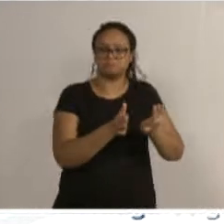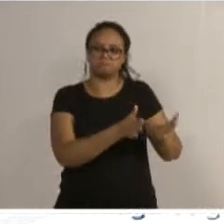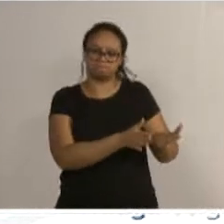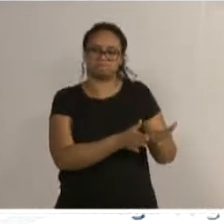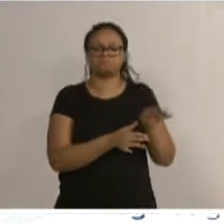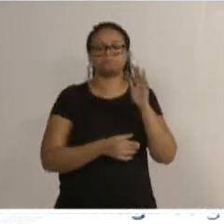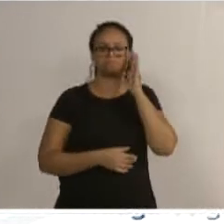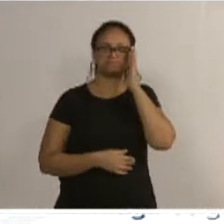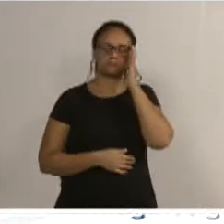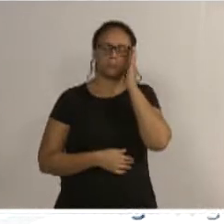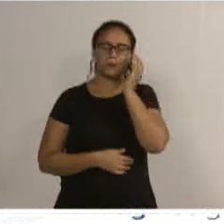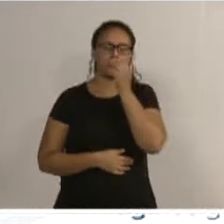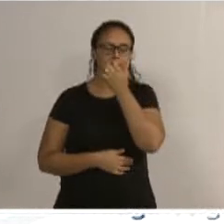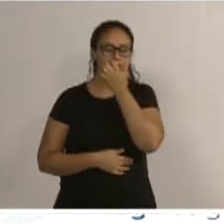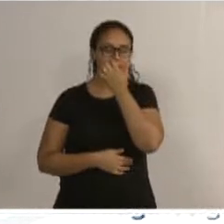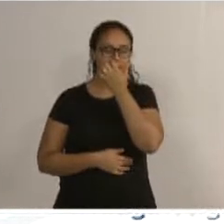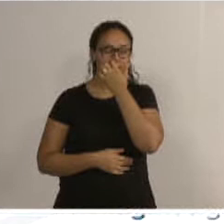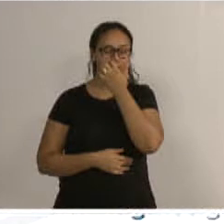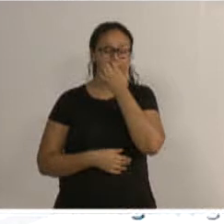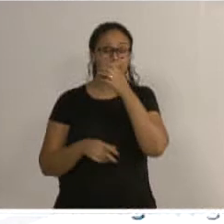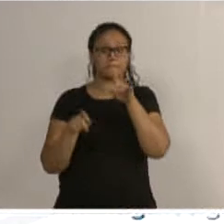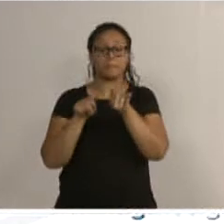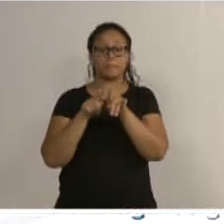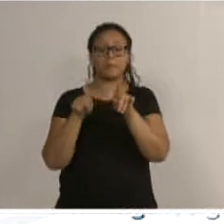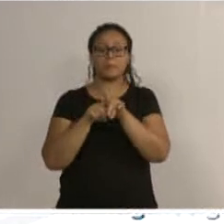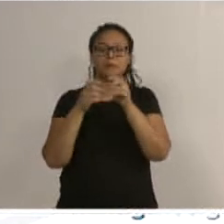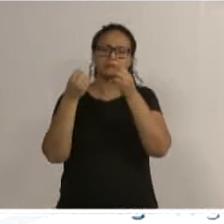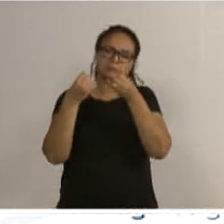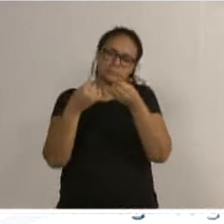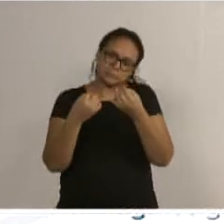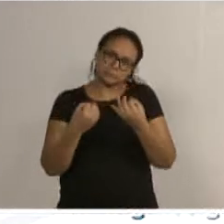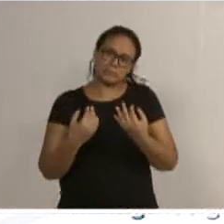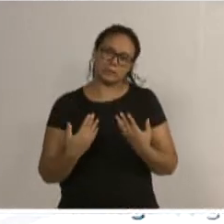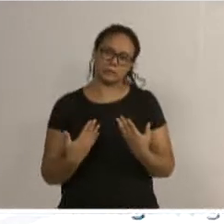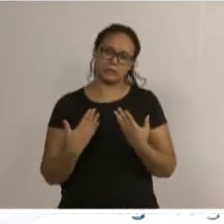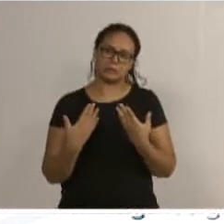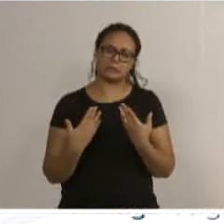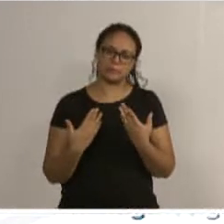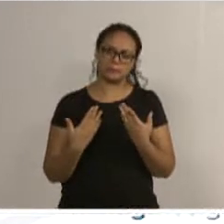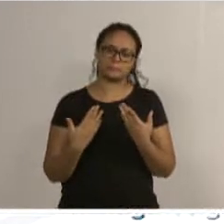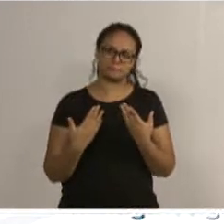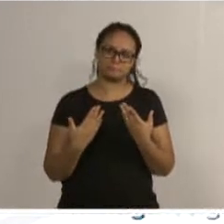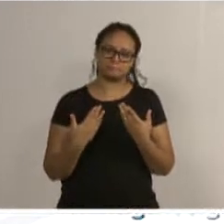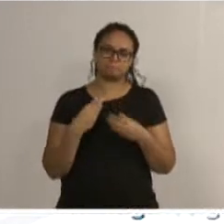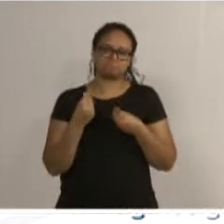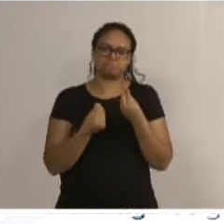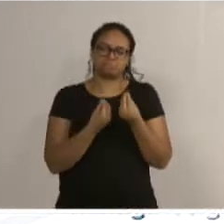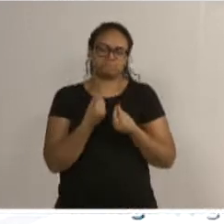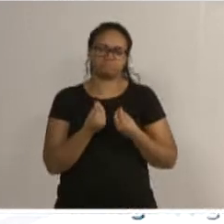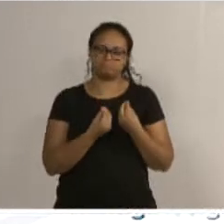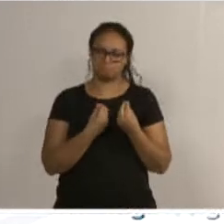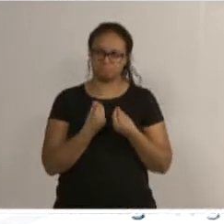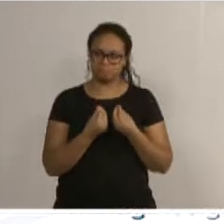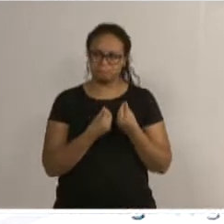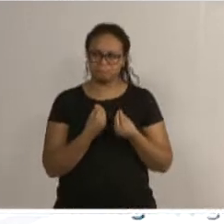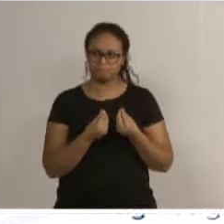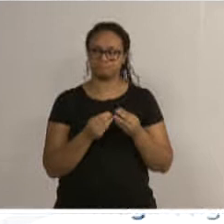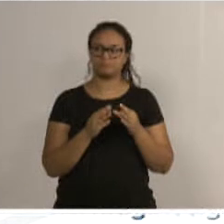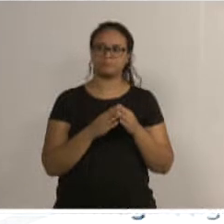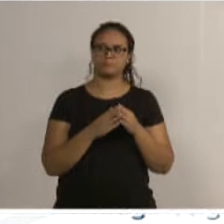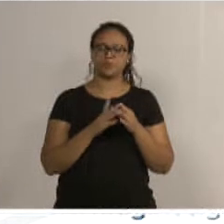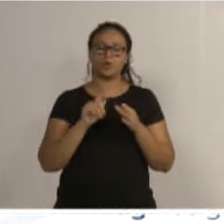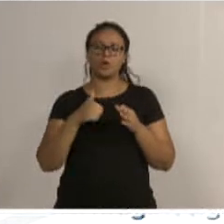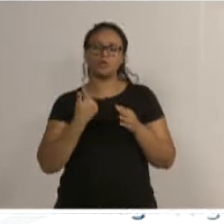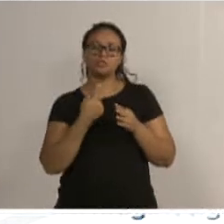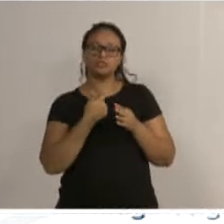não alongar muito. Eu vou dar uma definição técnica, porque nós funcionamos em forma de consórcio, que foi uma novidade,